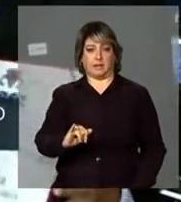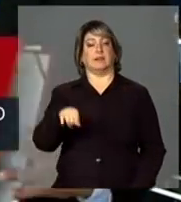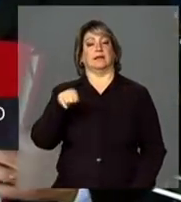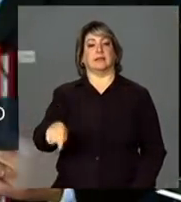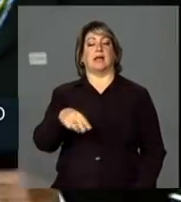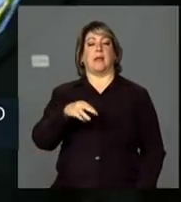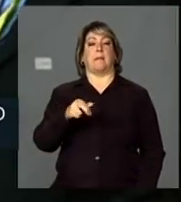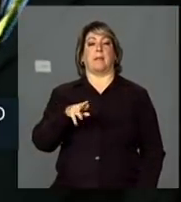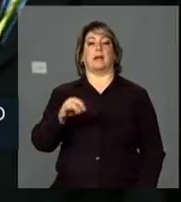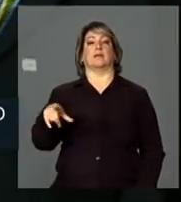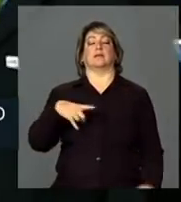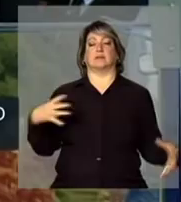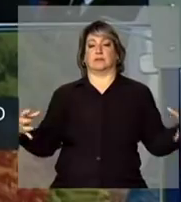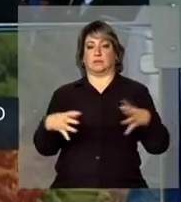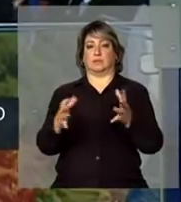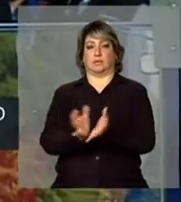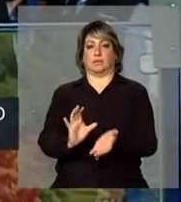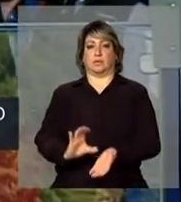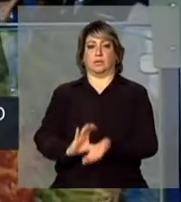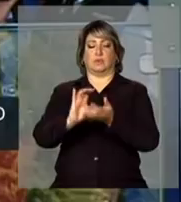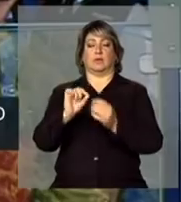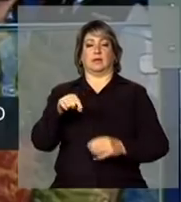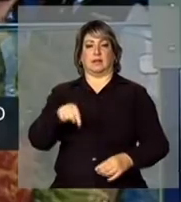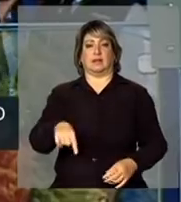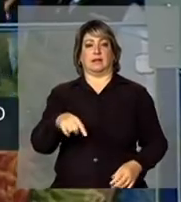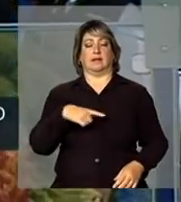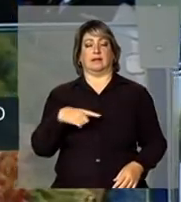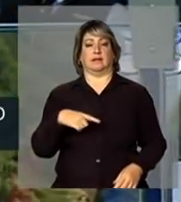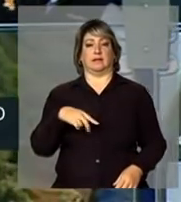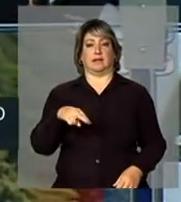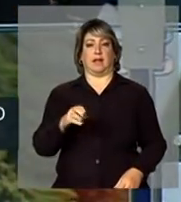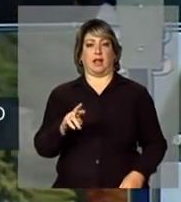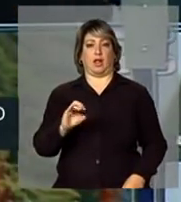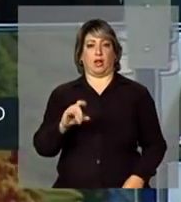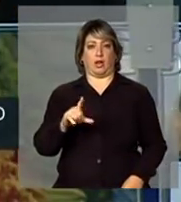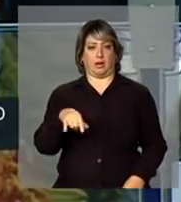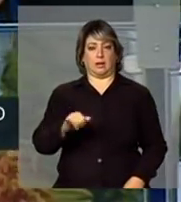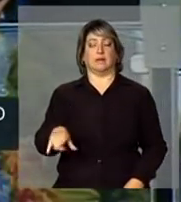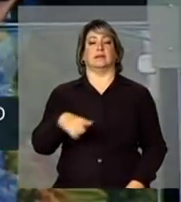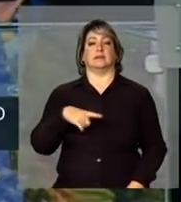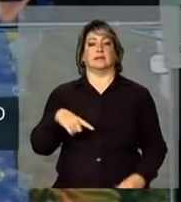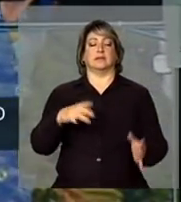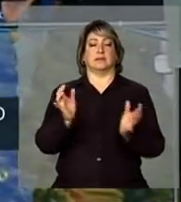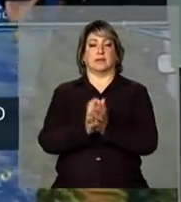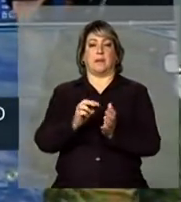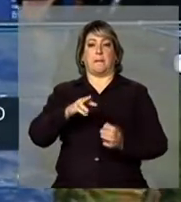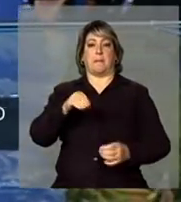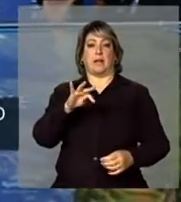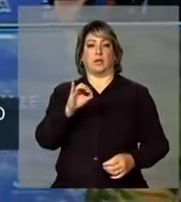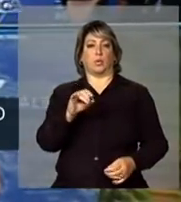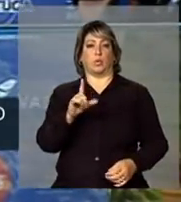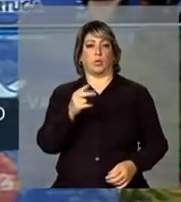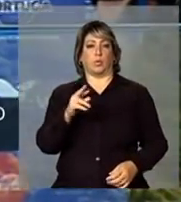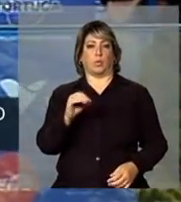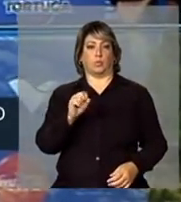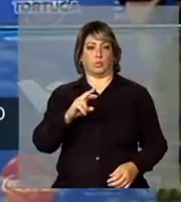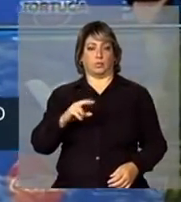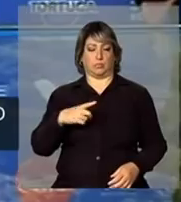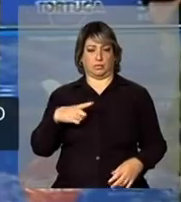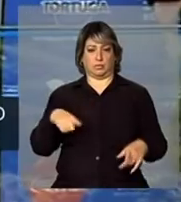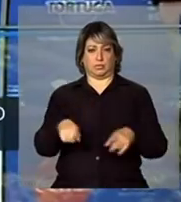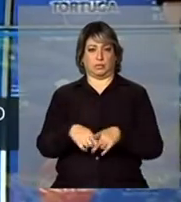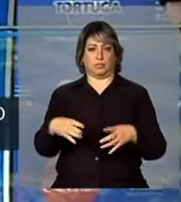integra o Conselho Deliberativo da Nelore, a Associação Sul Mato Grossense dos Criadores de Nelore.